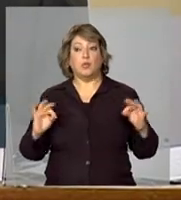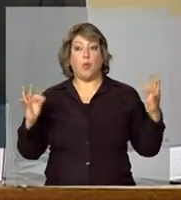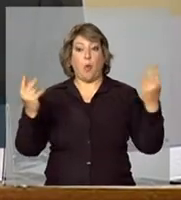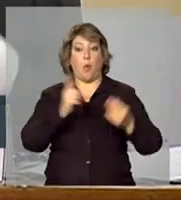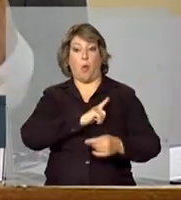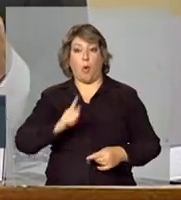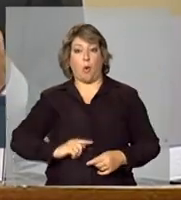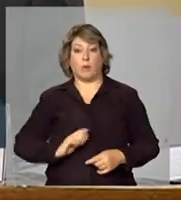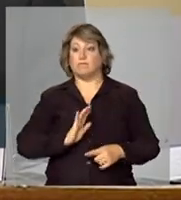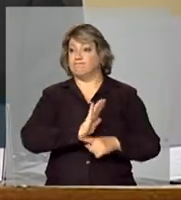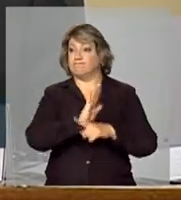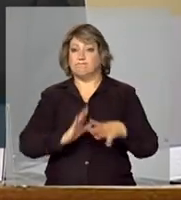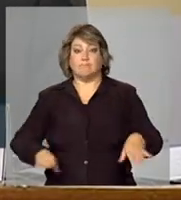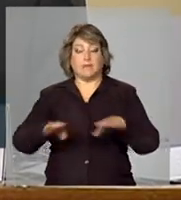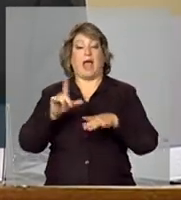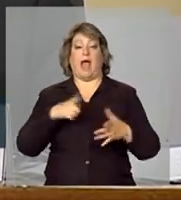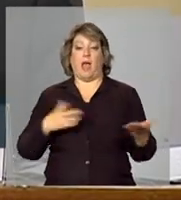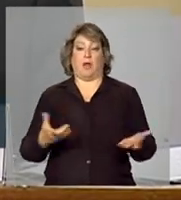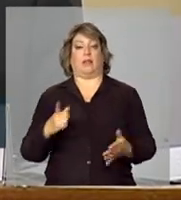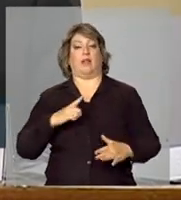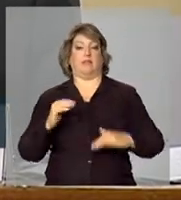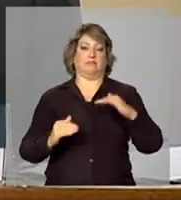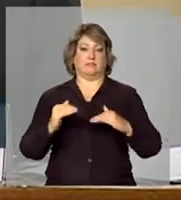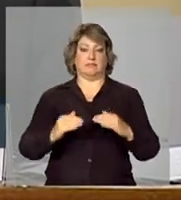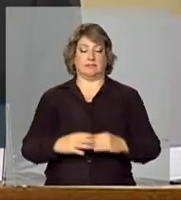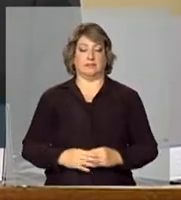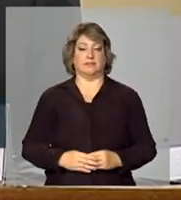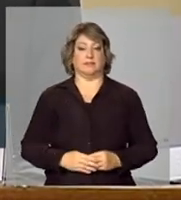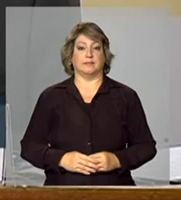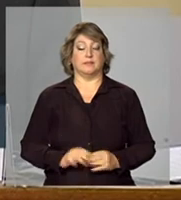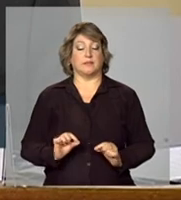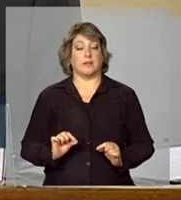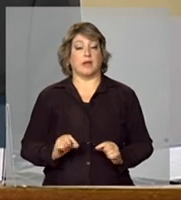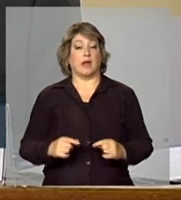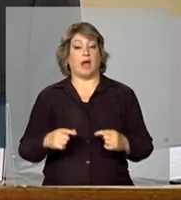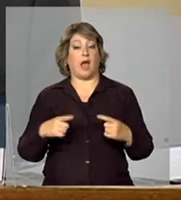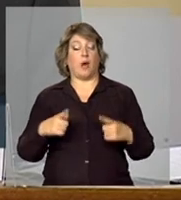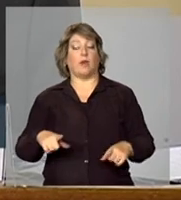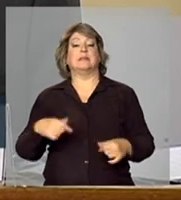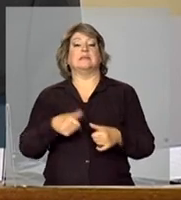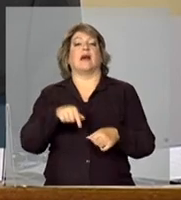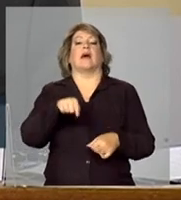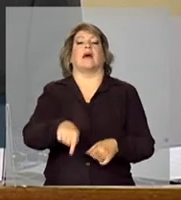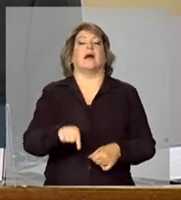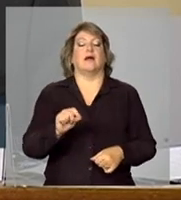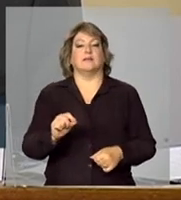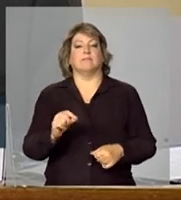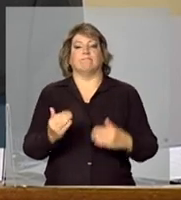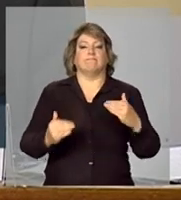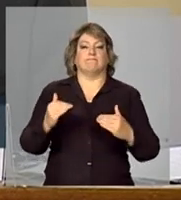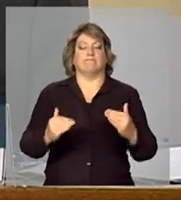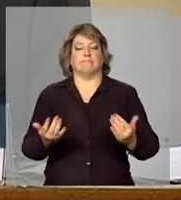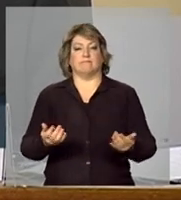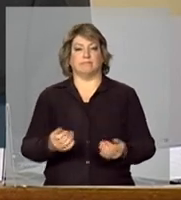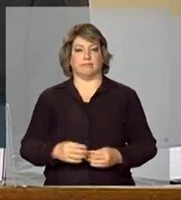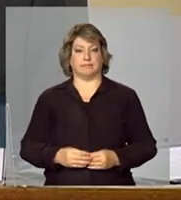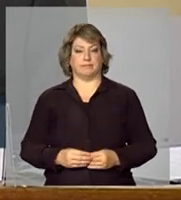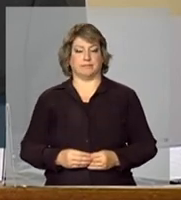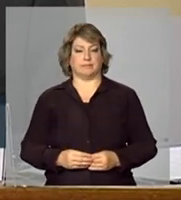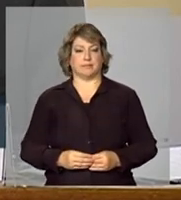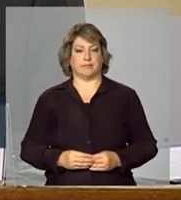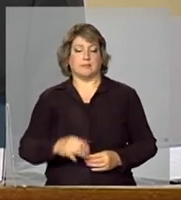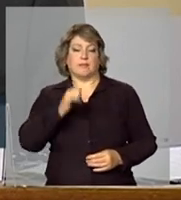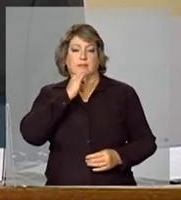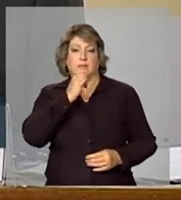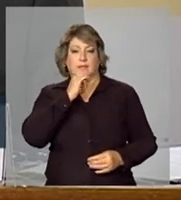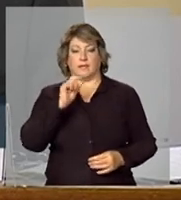governador Então veio desequilibrado e aonde está desequilíbrio está os equilíbrios é digamos